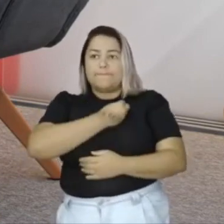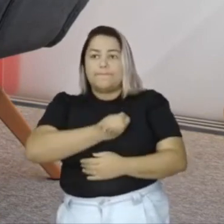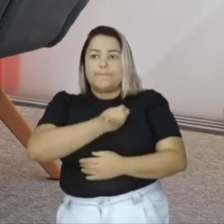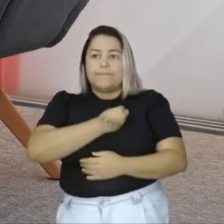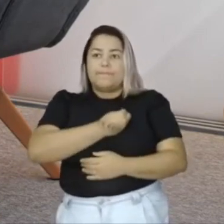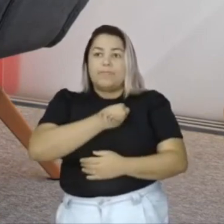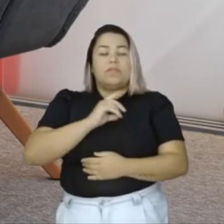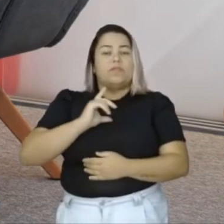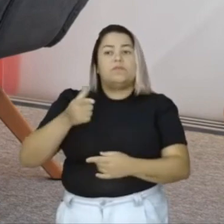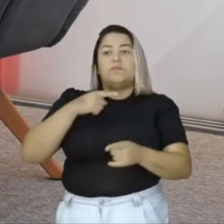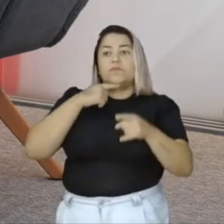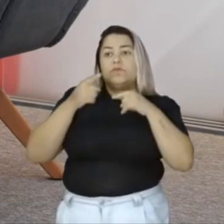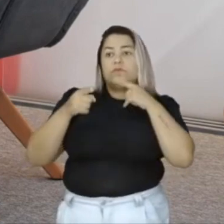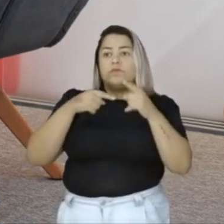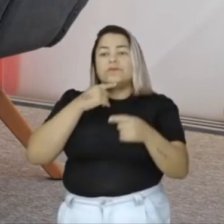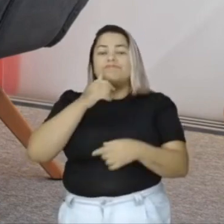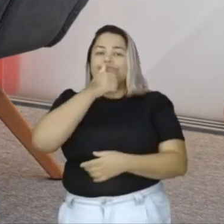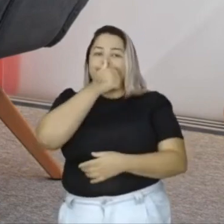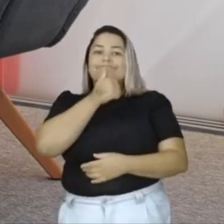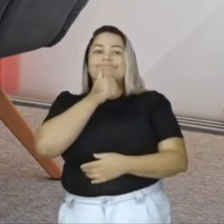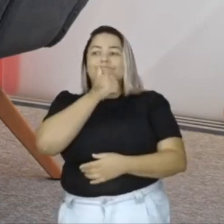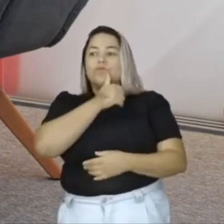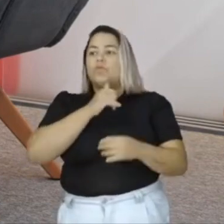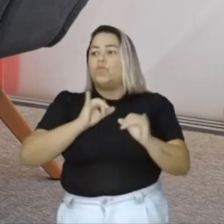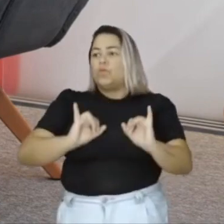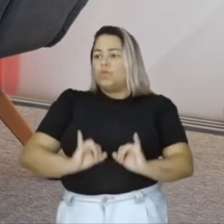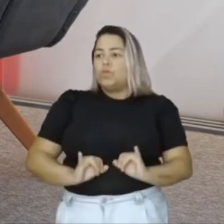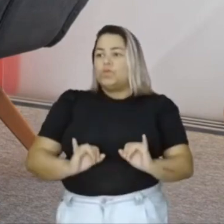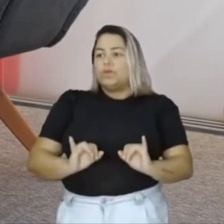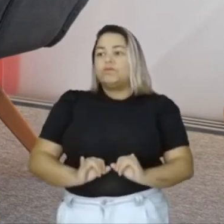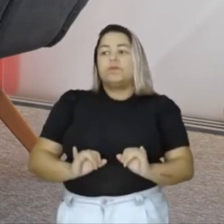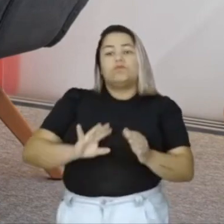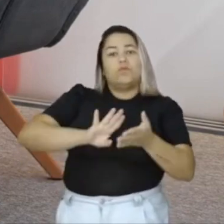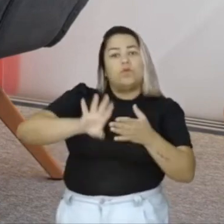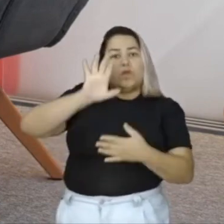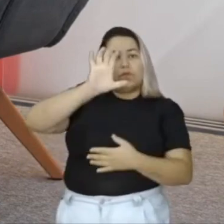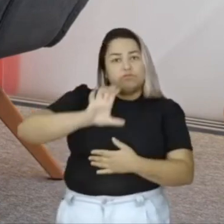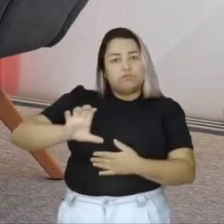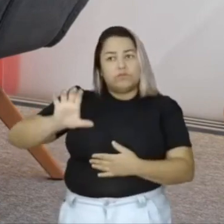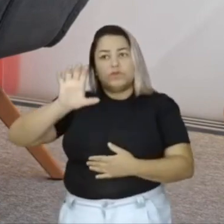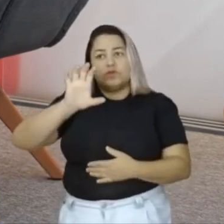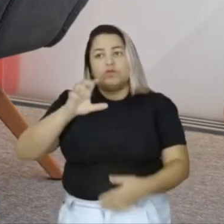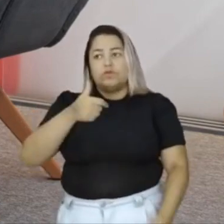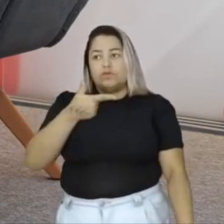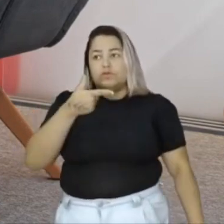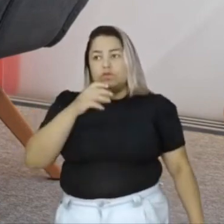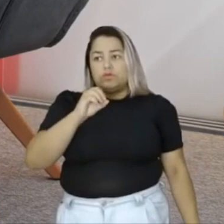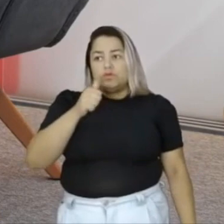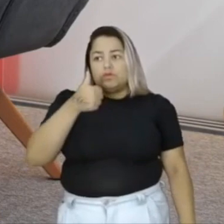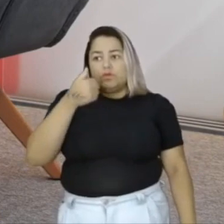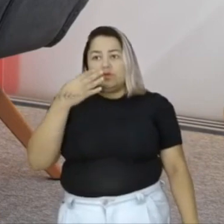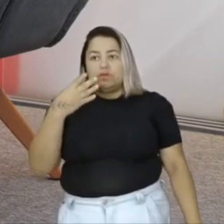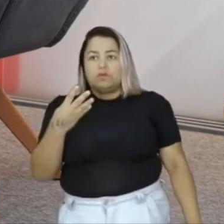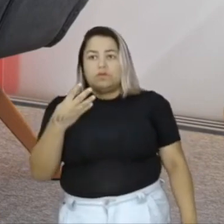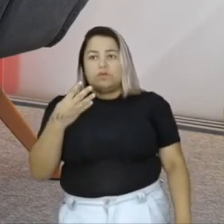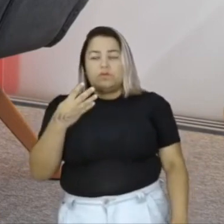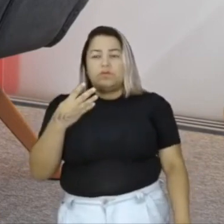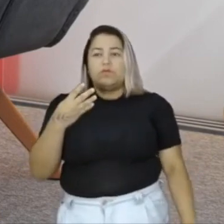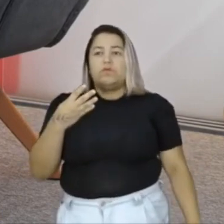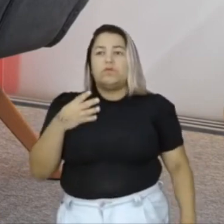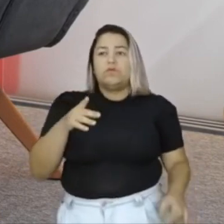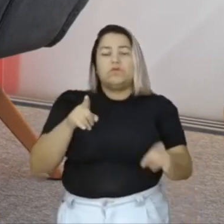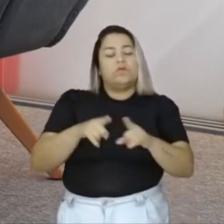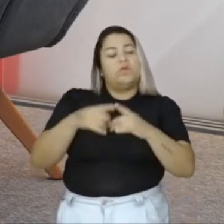Sem dúvida alguma, e ele foi crucial para tirar o Brasil do mapa da fome da ONU, né, em 2014, mas sofreu aí com